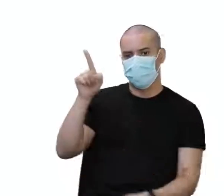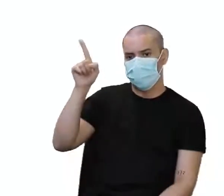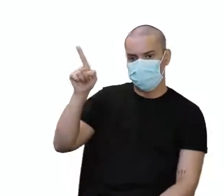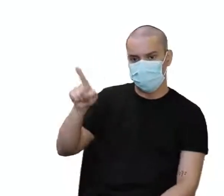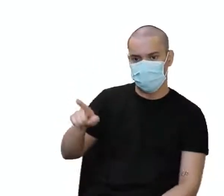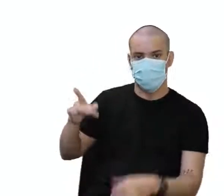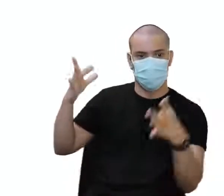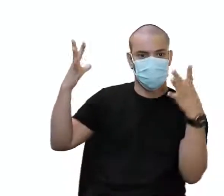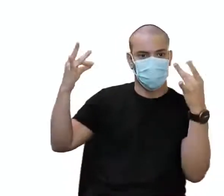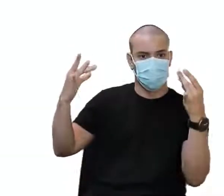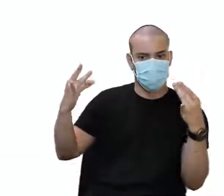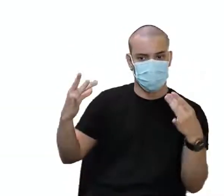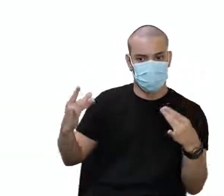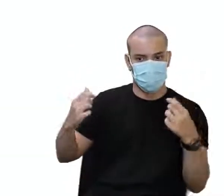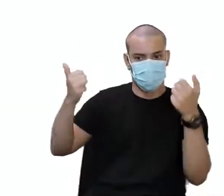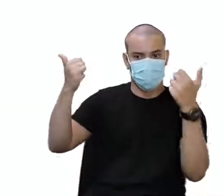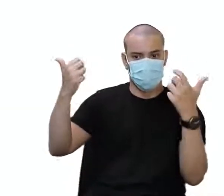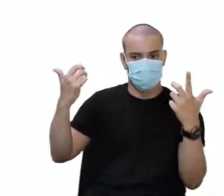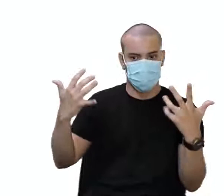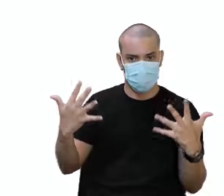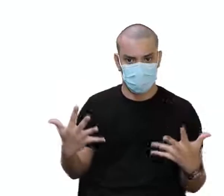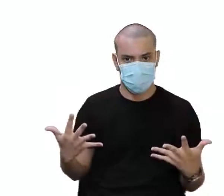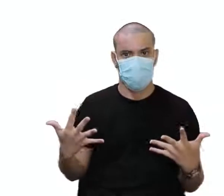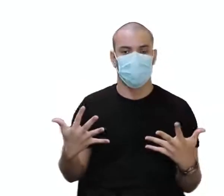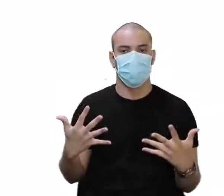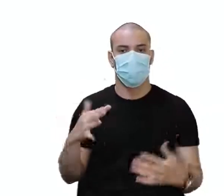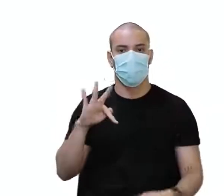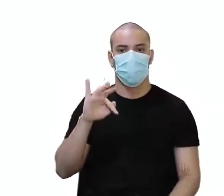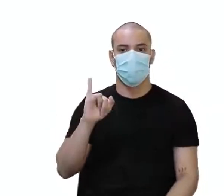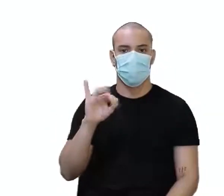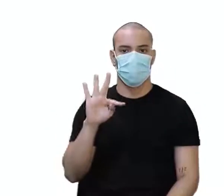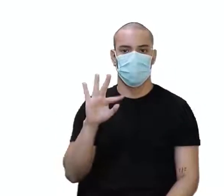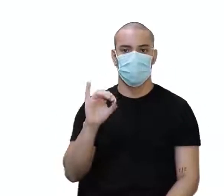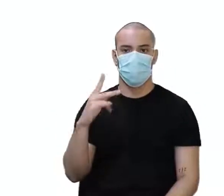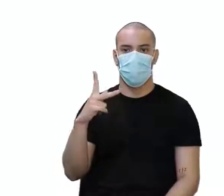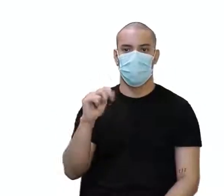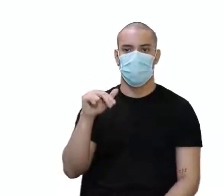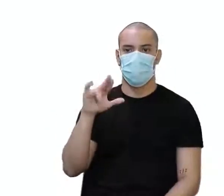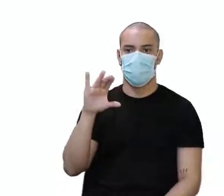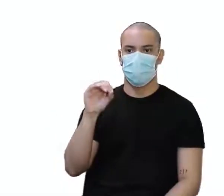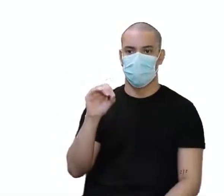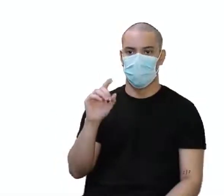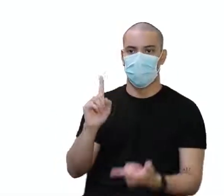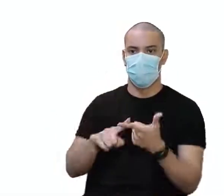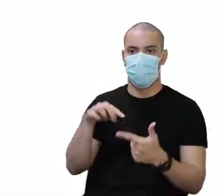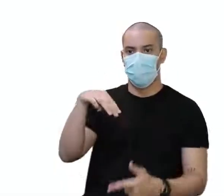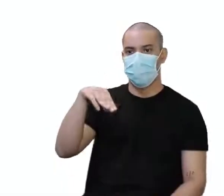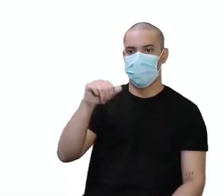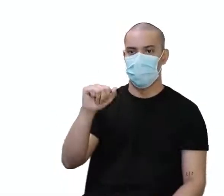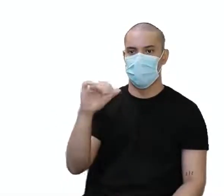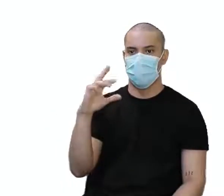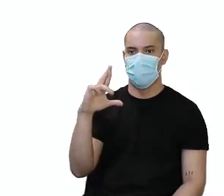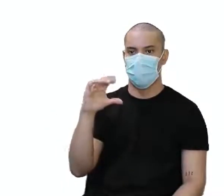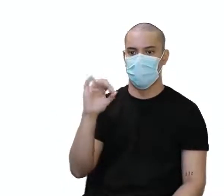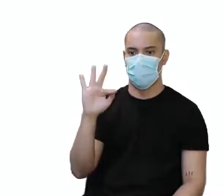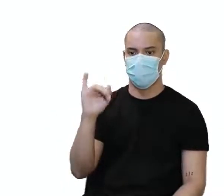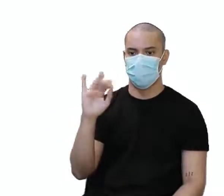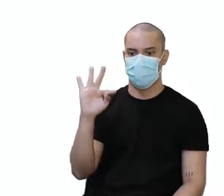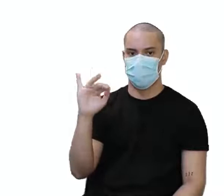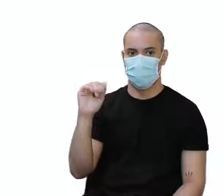a descrição de fitoplâncton, macrófitas,